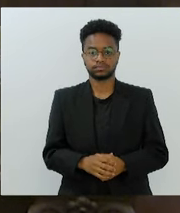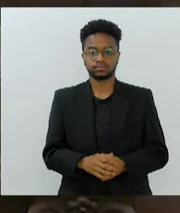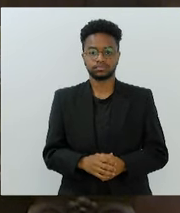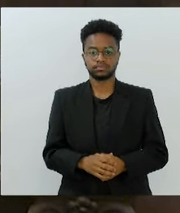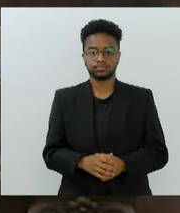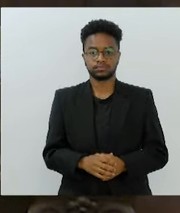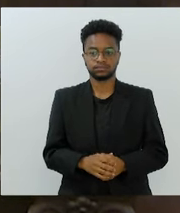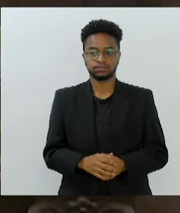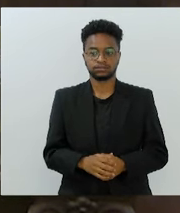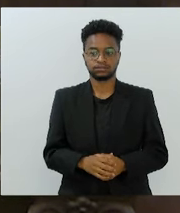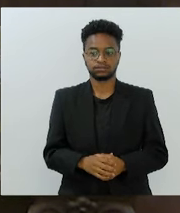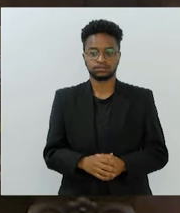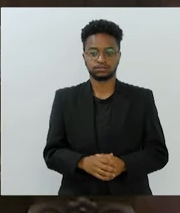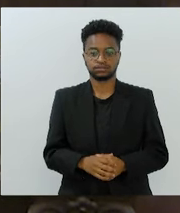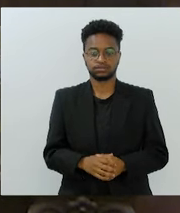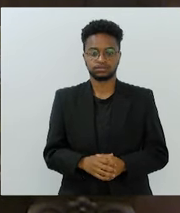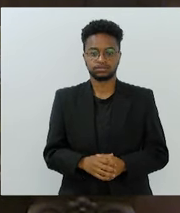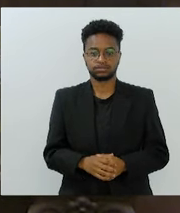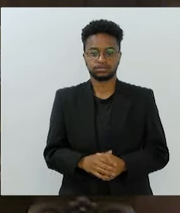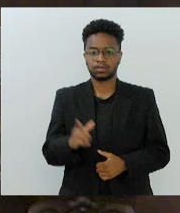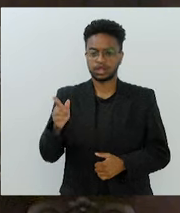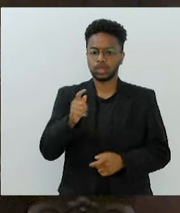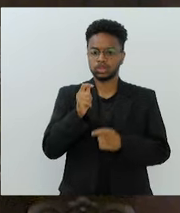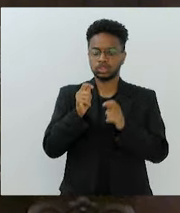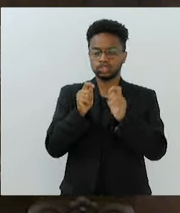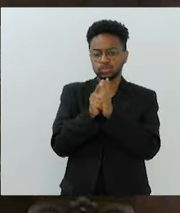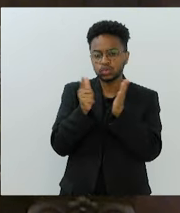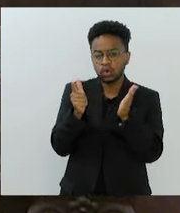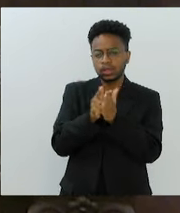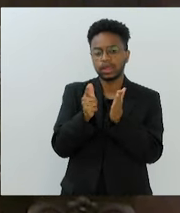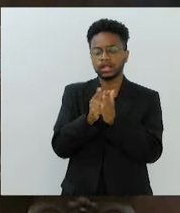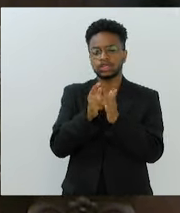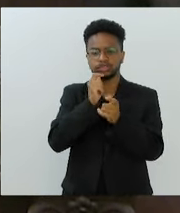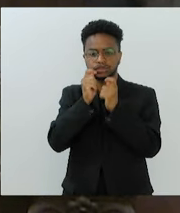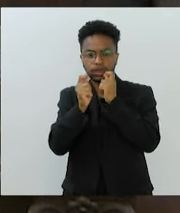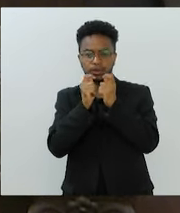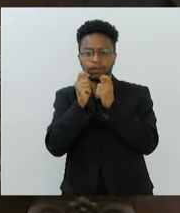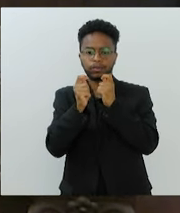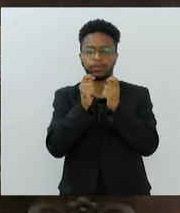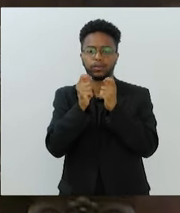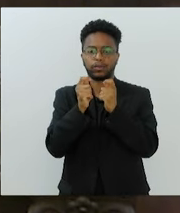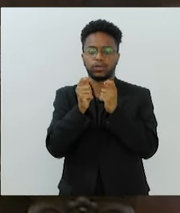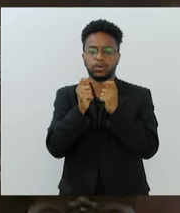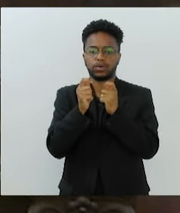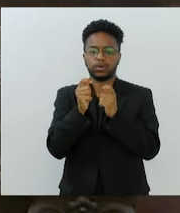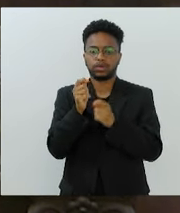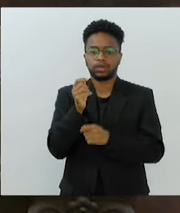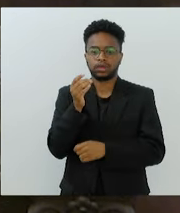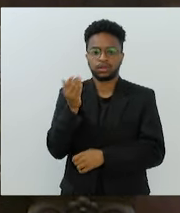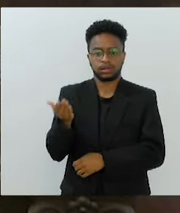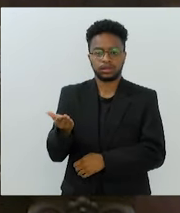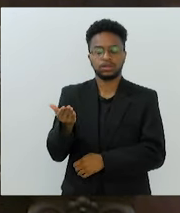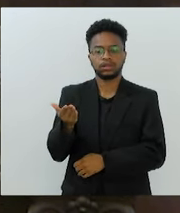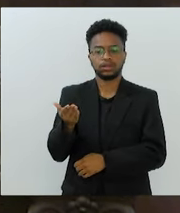uma grande jornalista, repórter, que